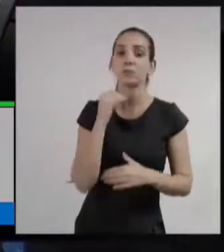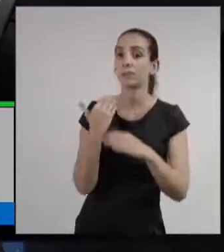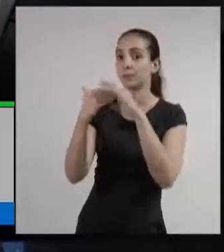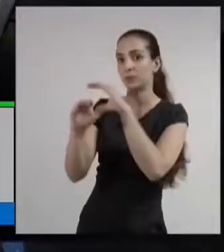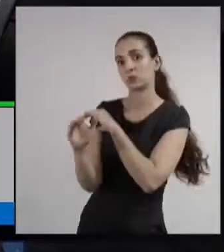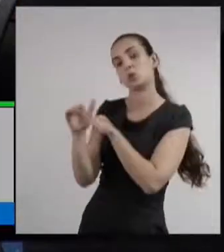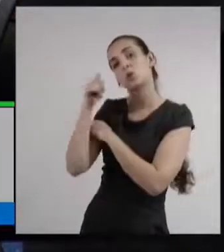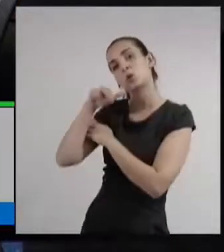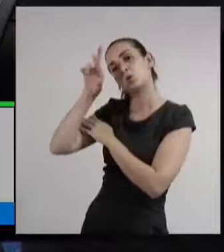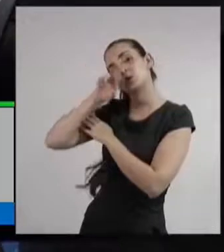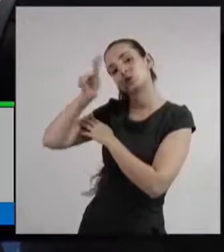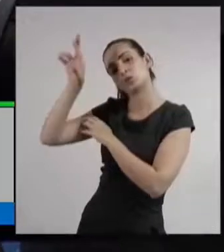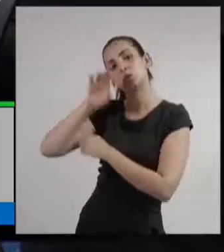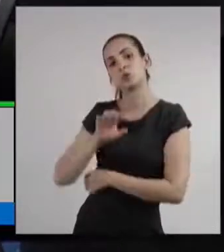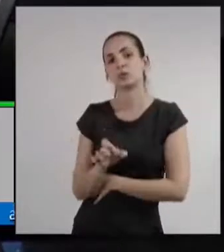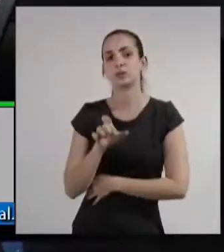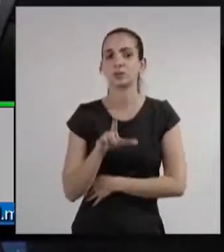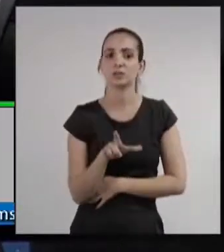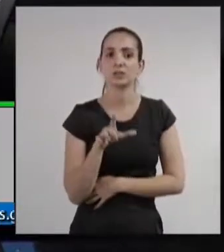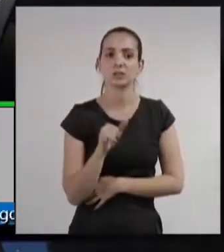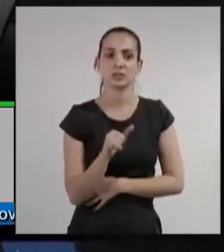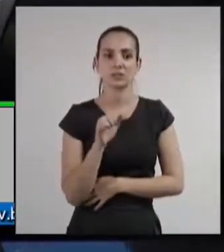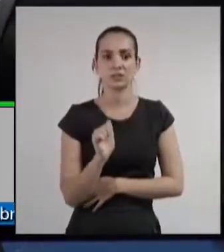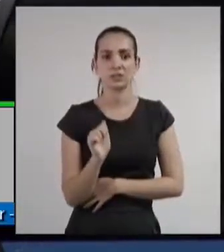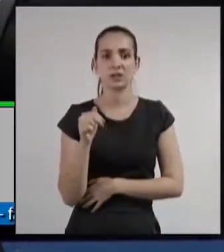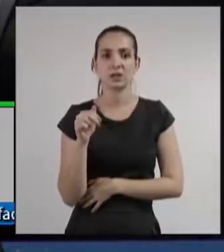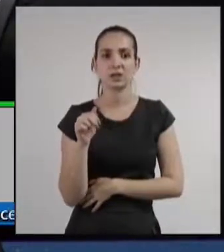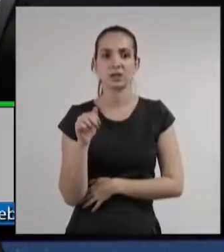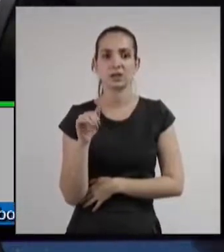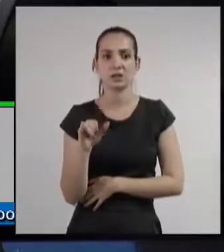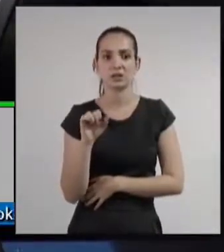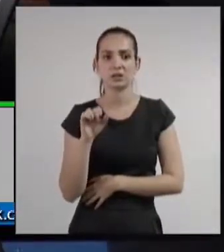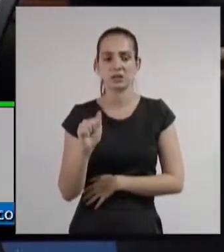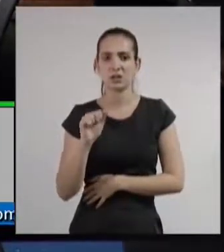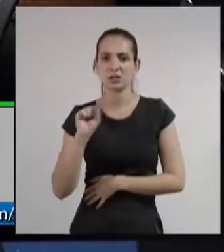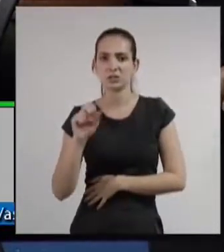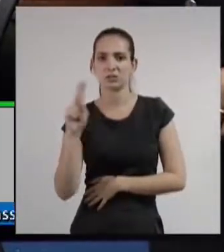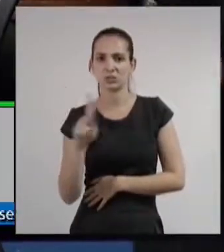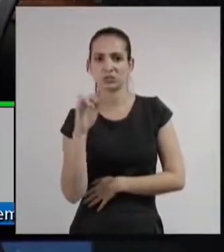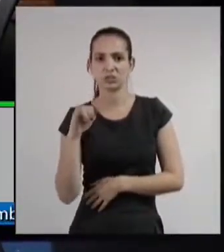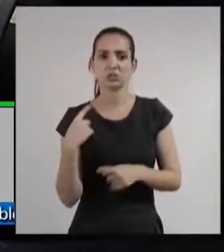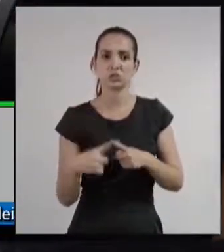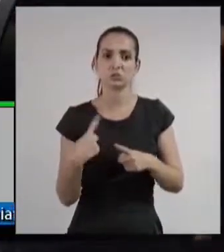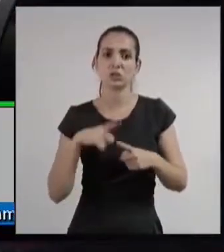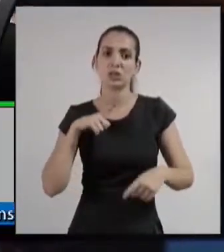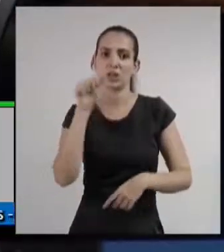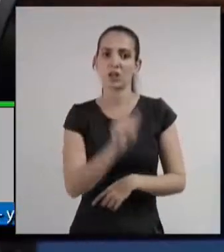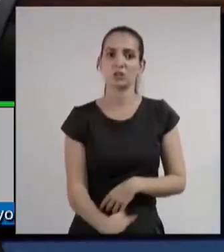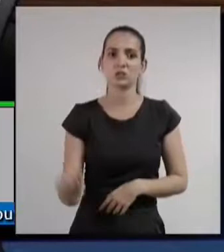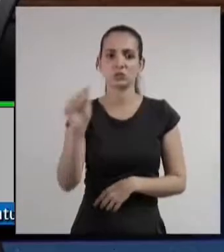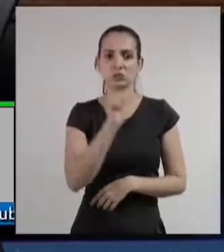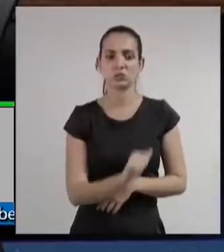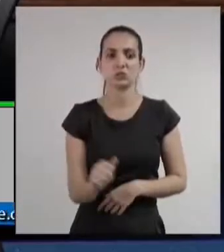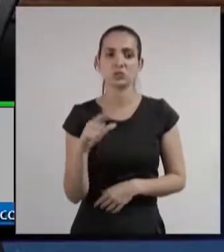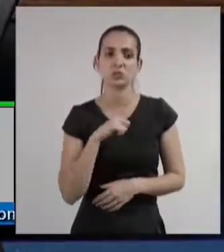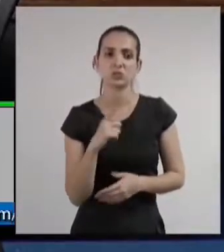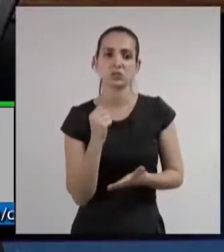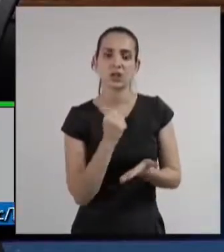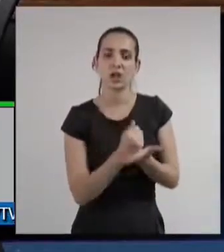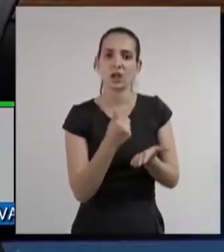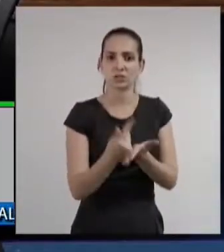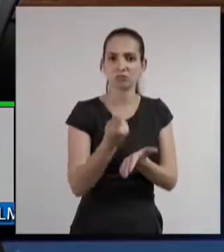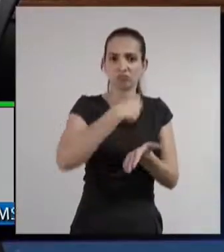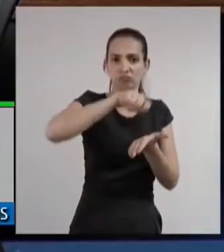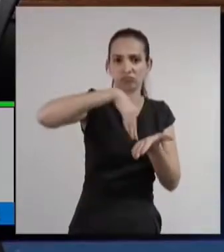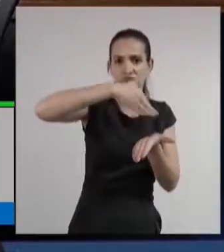endereçado ao doutor Eli Ayashi pela eleição para a Associação dos Notários e Registradores do Estado de